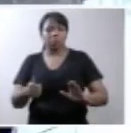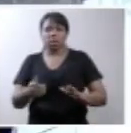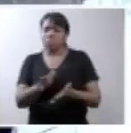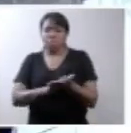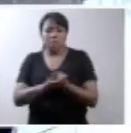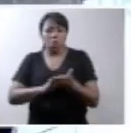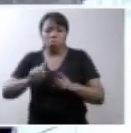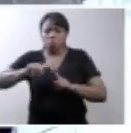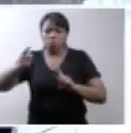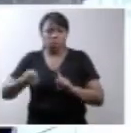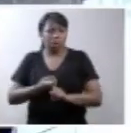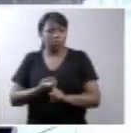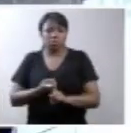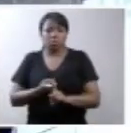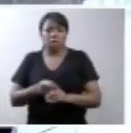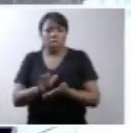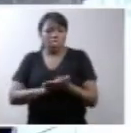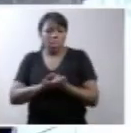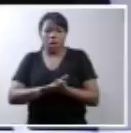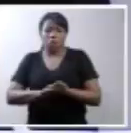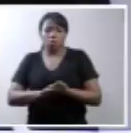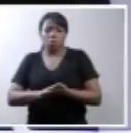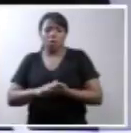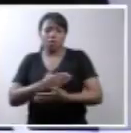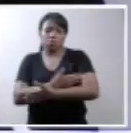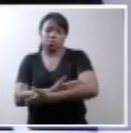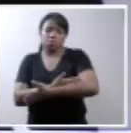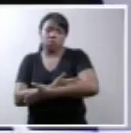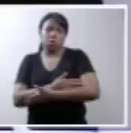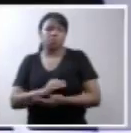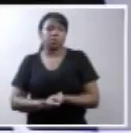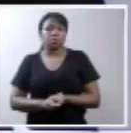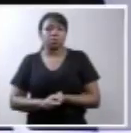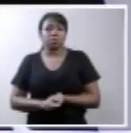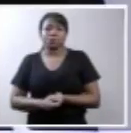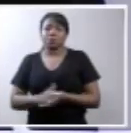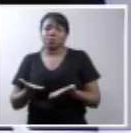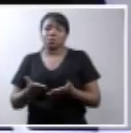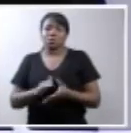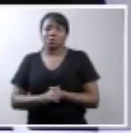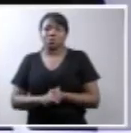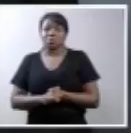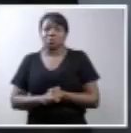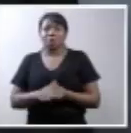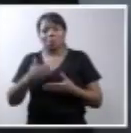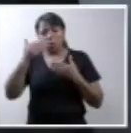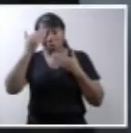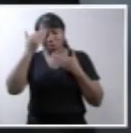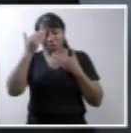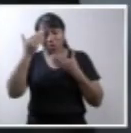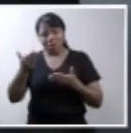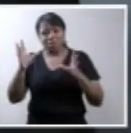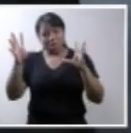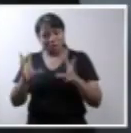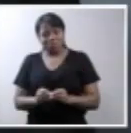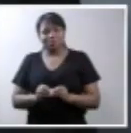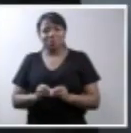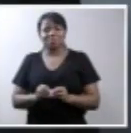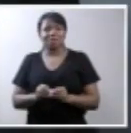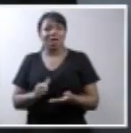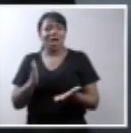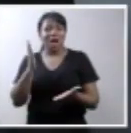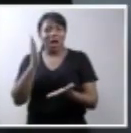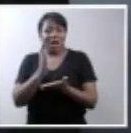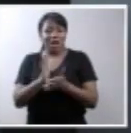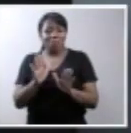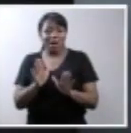tira sem nenhum problema para a gravidez nem para o nnal eu peço que vossa excelência colabore com a mesa é